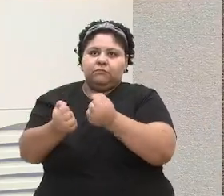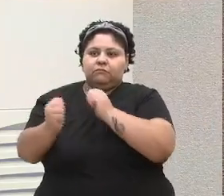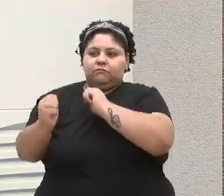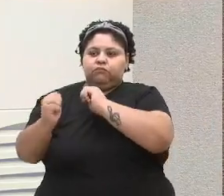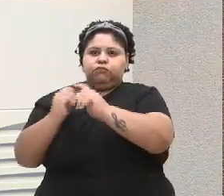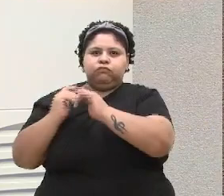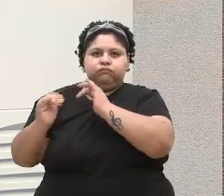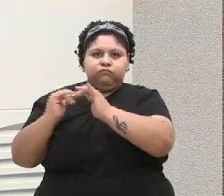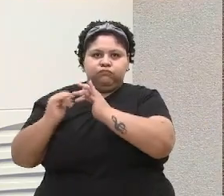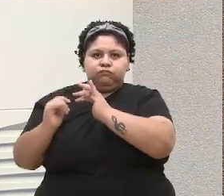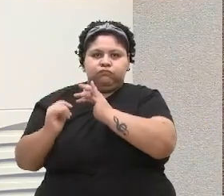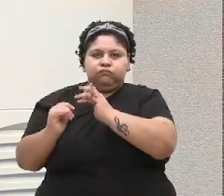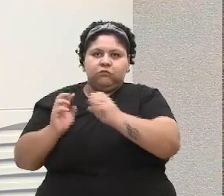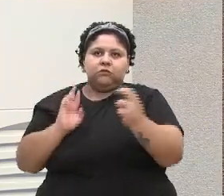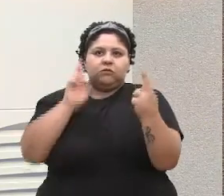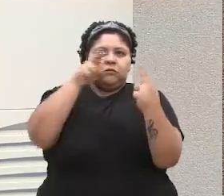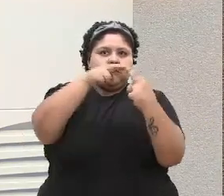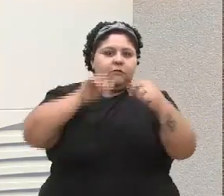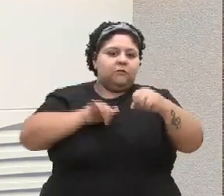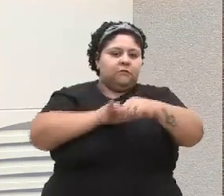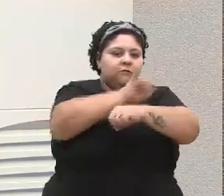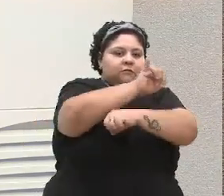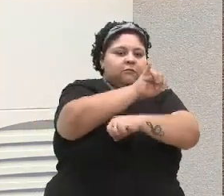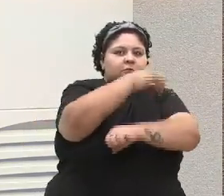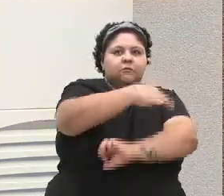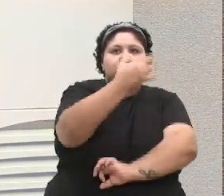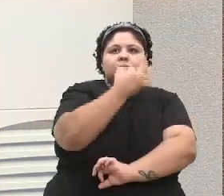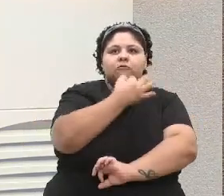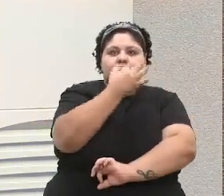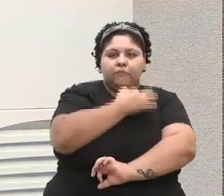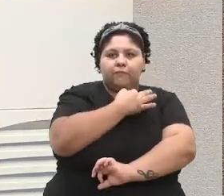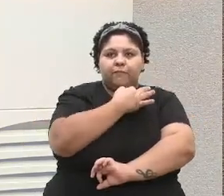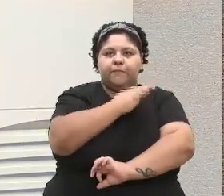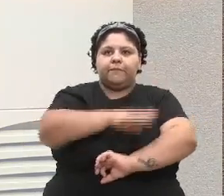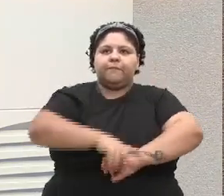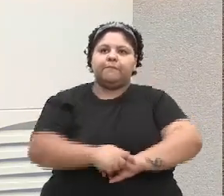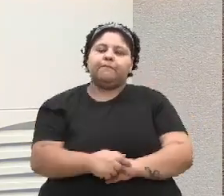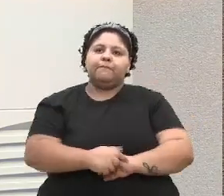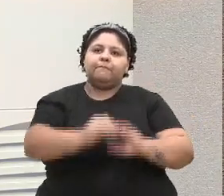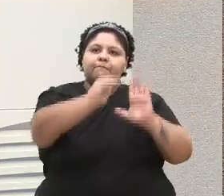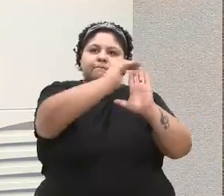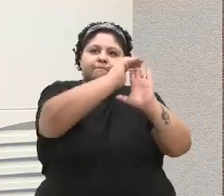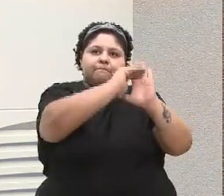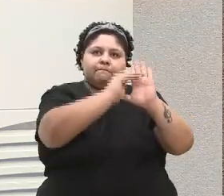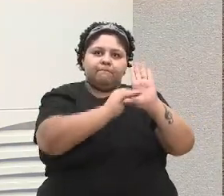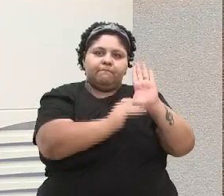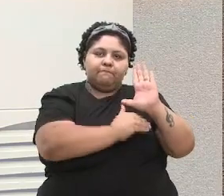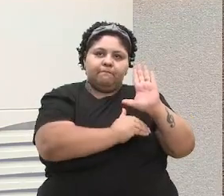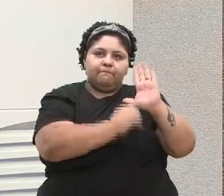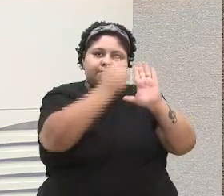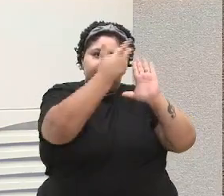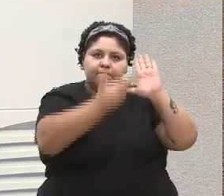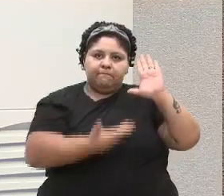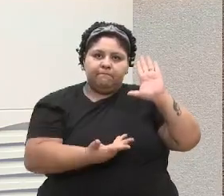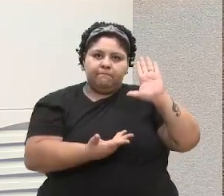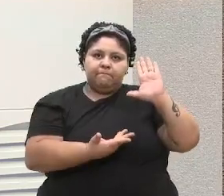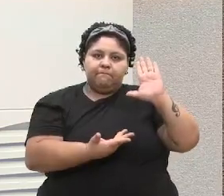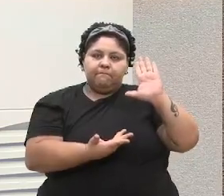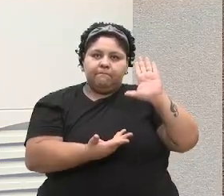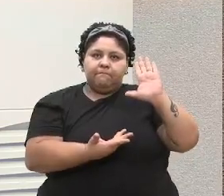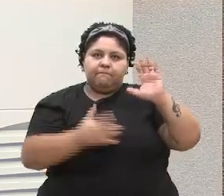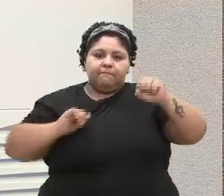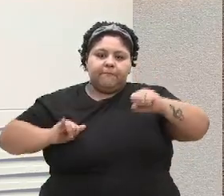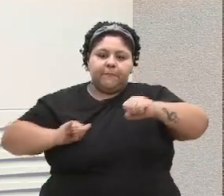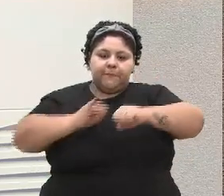Mobilidade, referente ao aeroporto de Caxias do Sul, Hugo Cartegiani, nos termos que segue. Considerando que o aeroporto